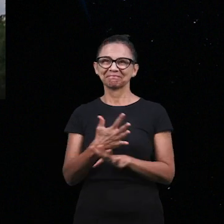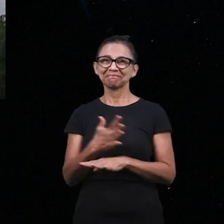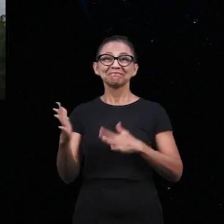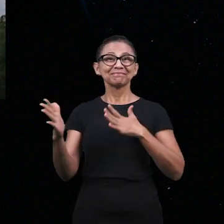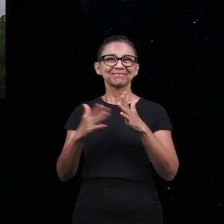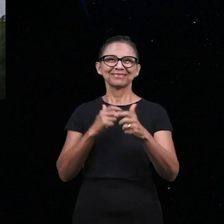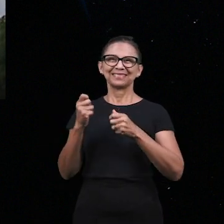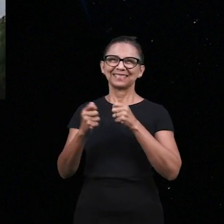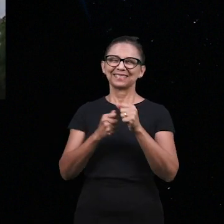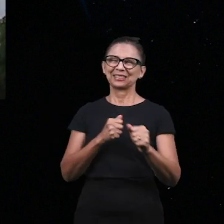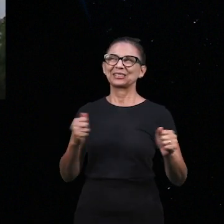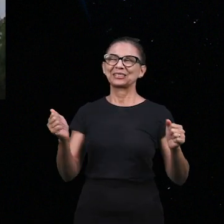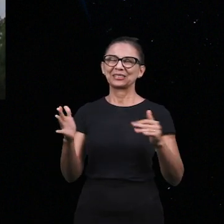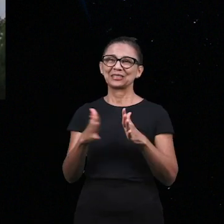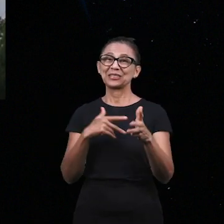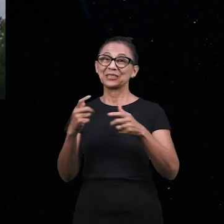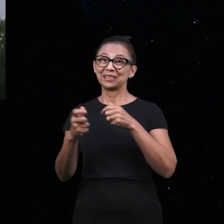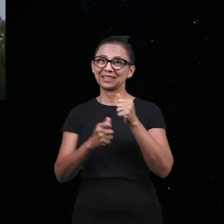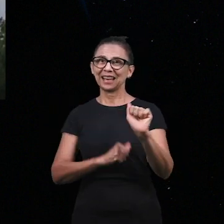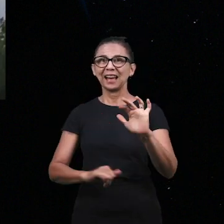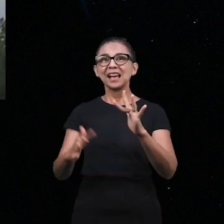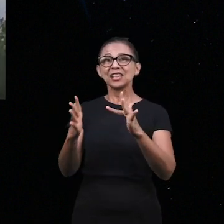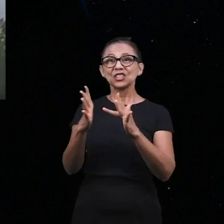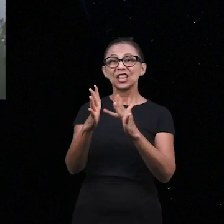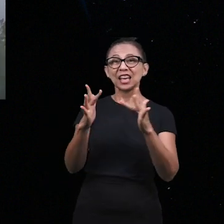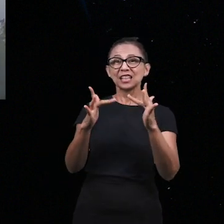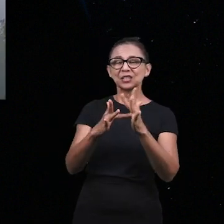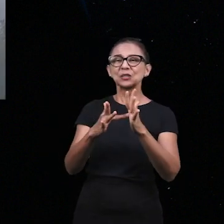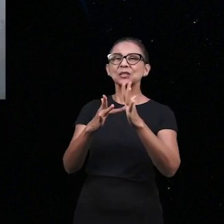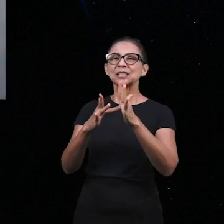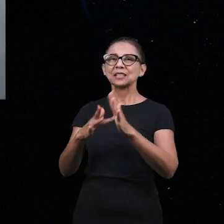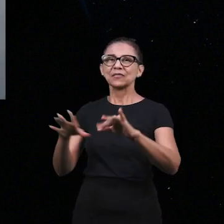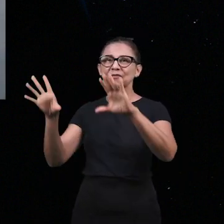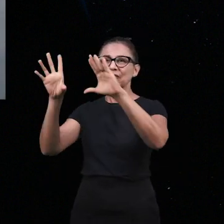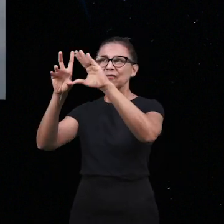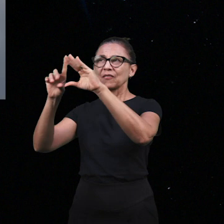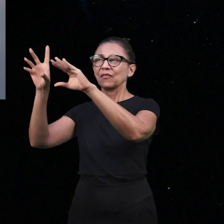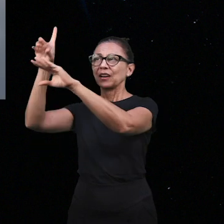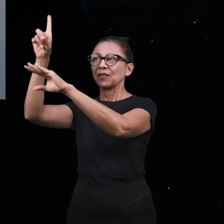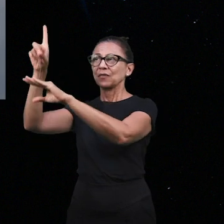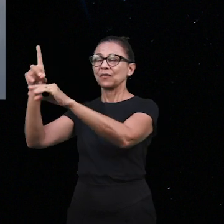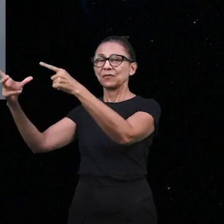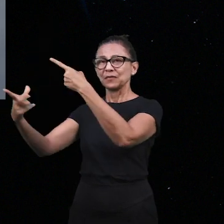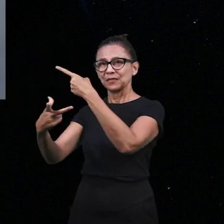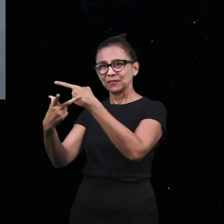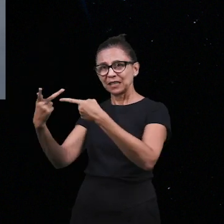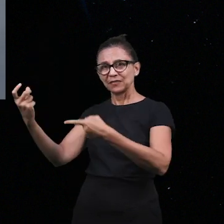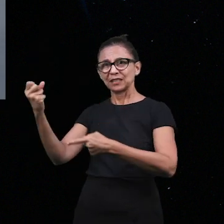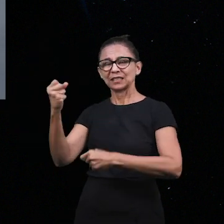Glória, glória, aleluia. Vencendo vem